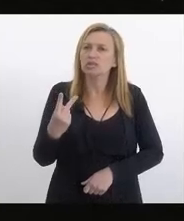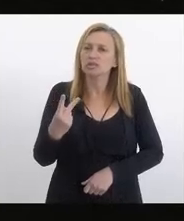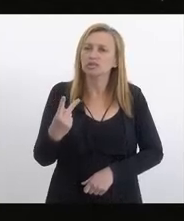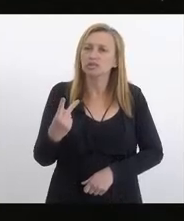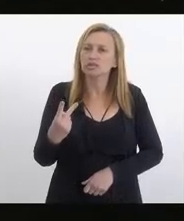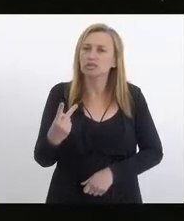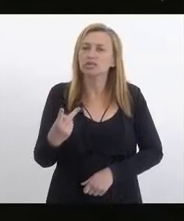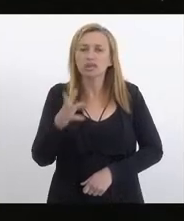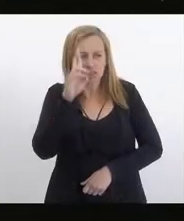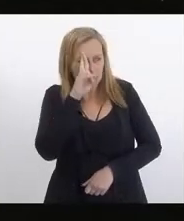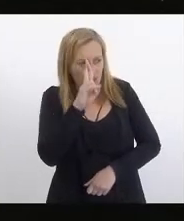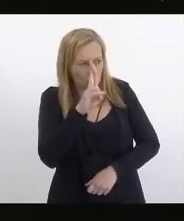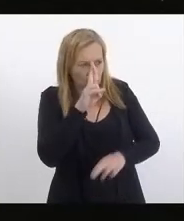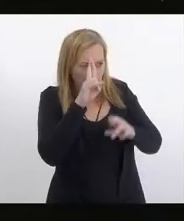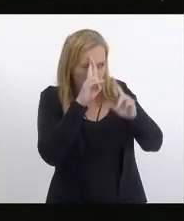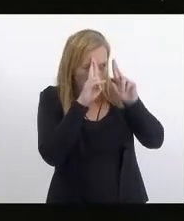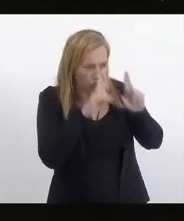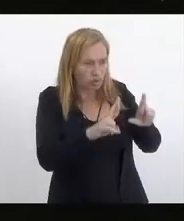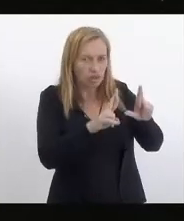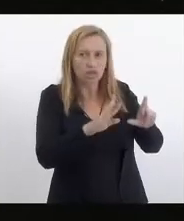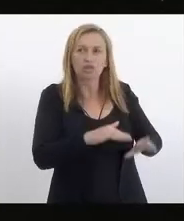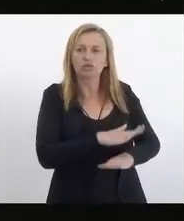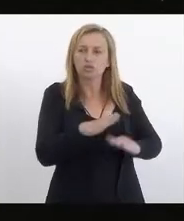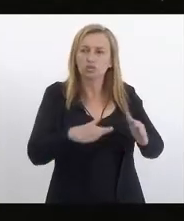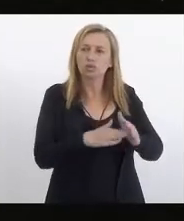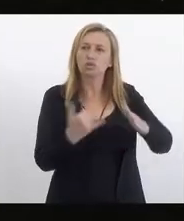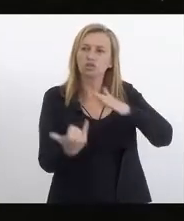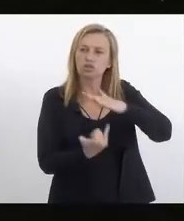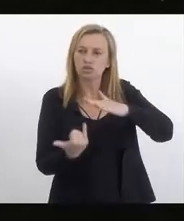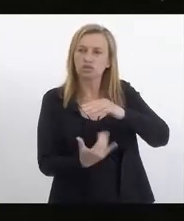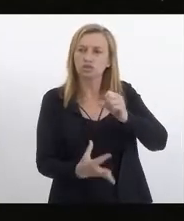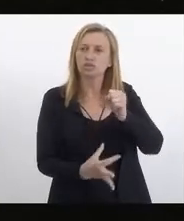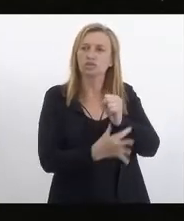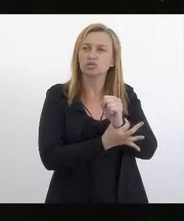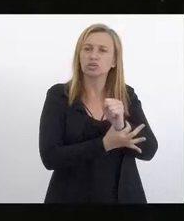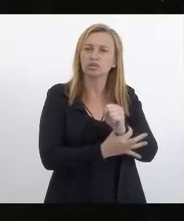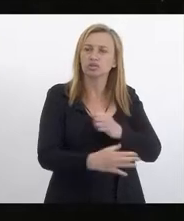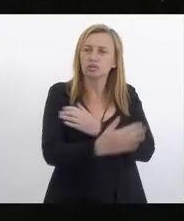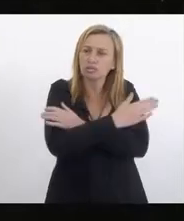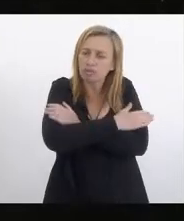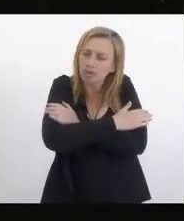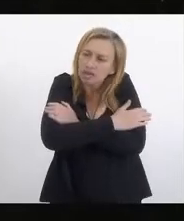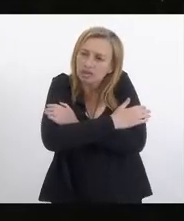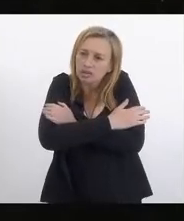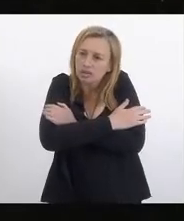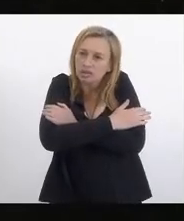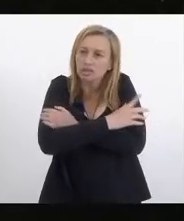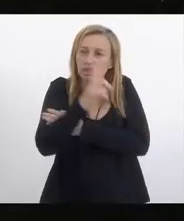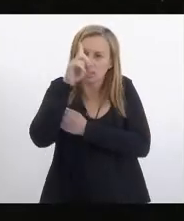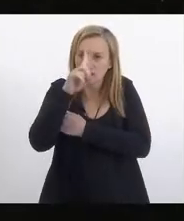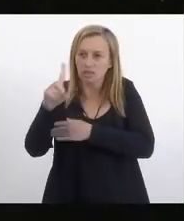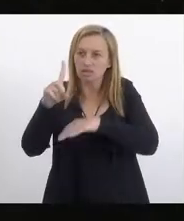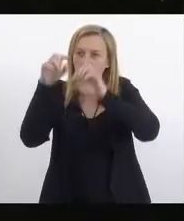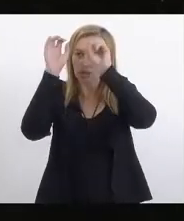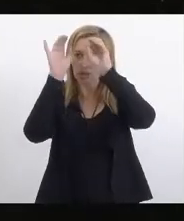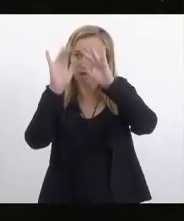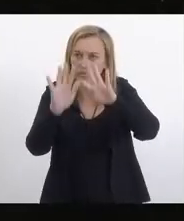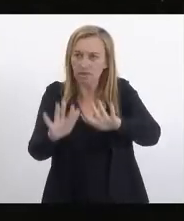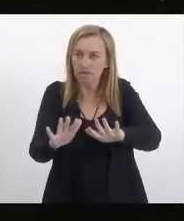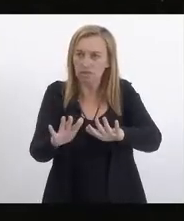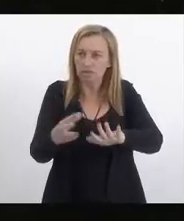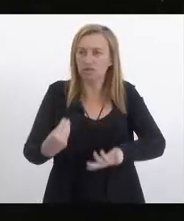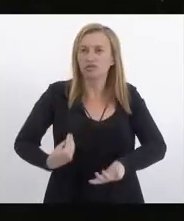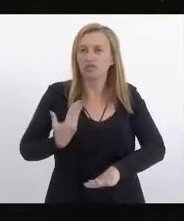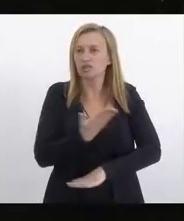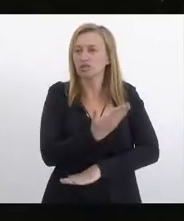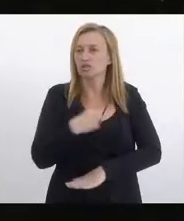e respeita todas as instituições de segurança. Grande abraço e que Deus abençoe a vida